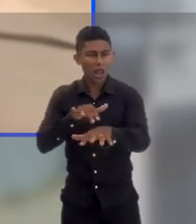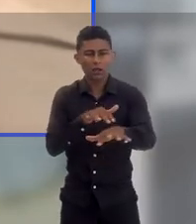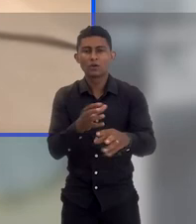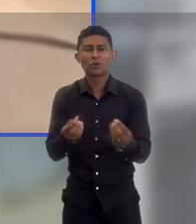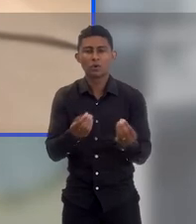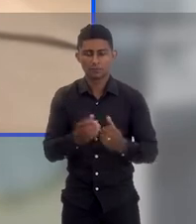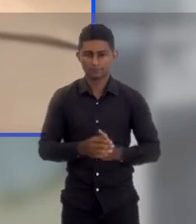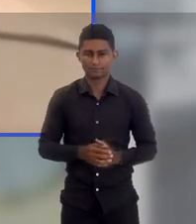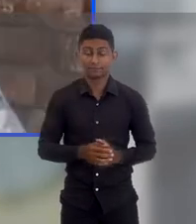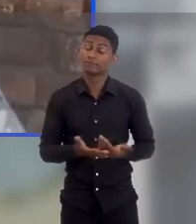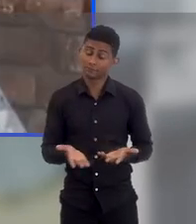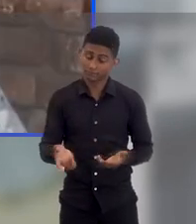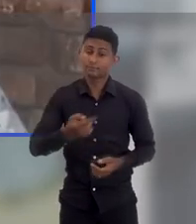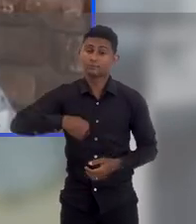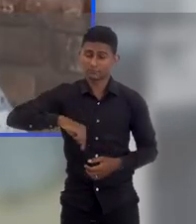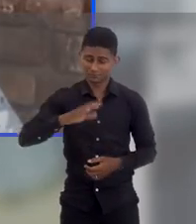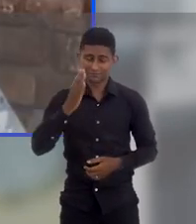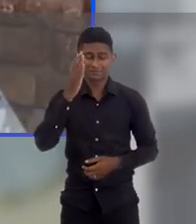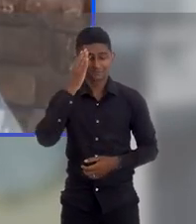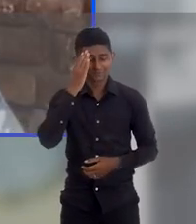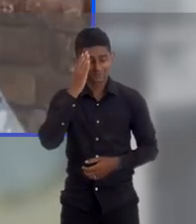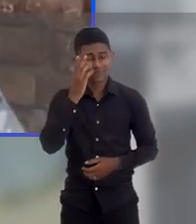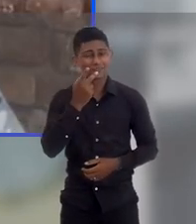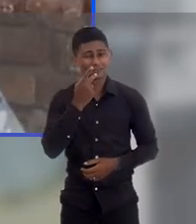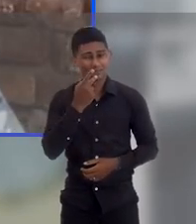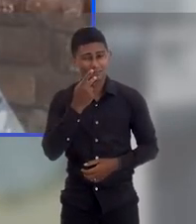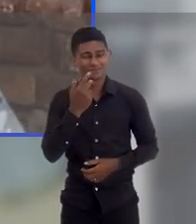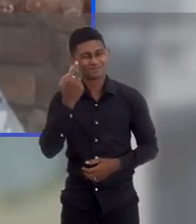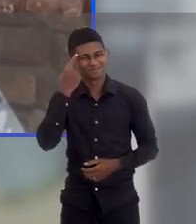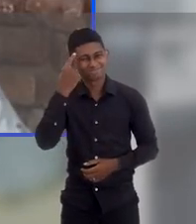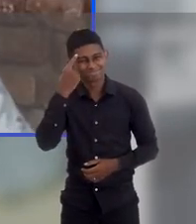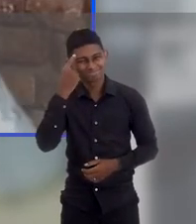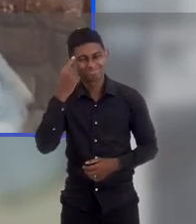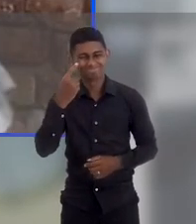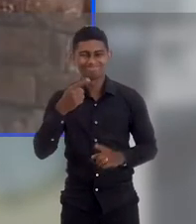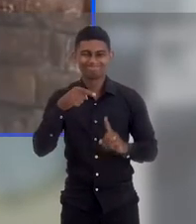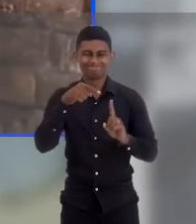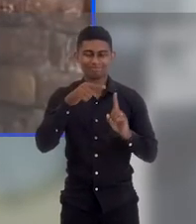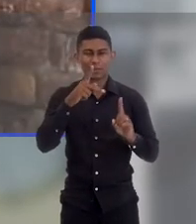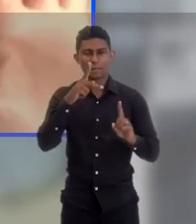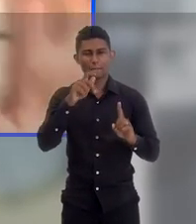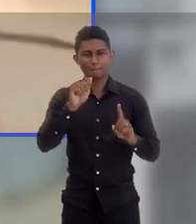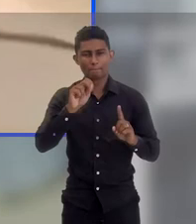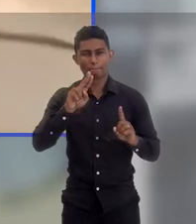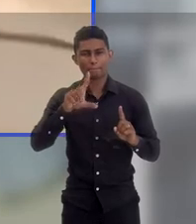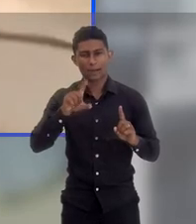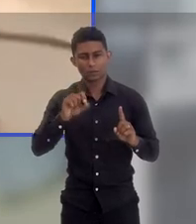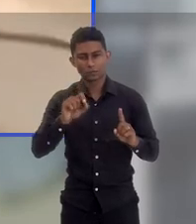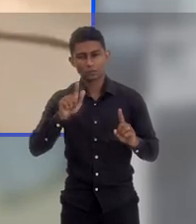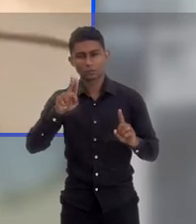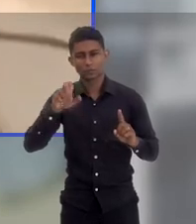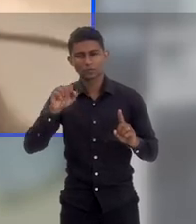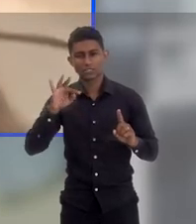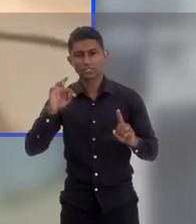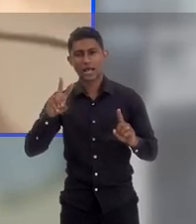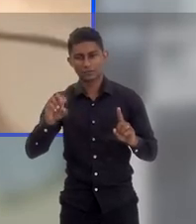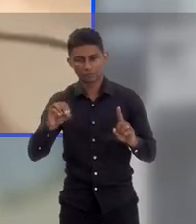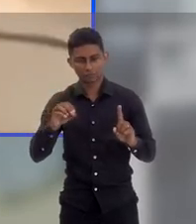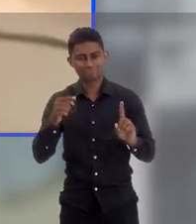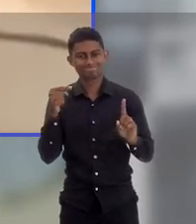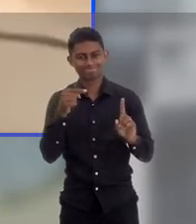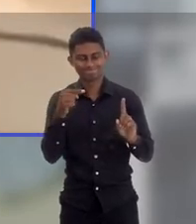homenagem? Bom, quando a gente fala de Paulo Gustavo, né, Para tudo, né? é para tudo,